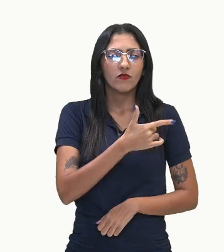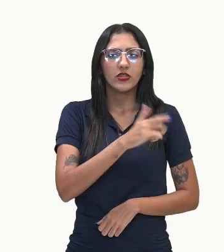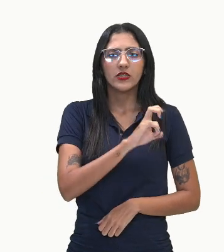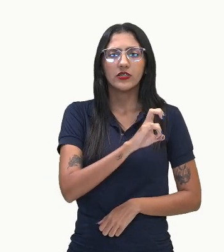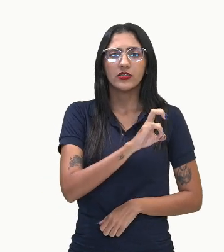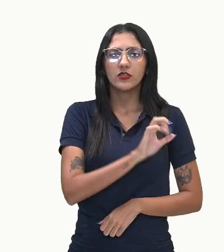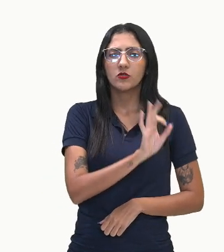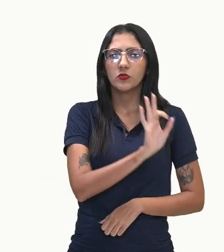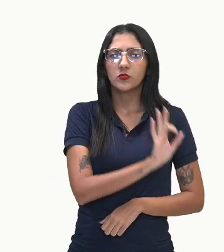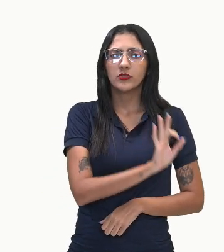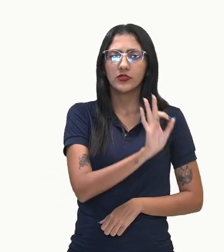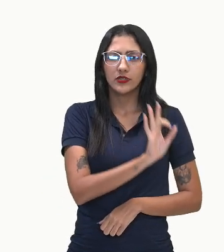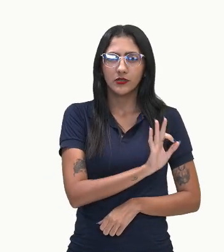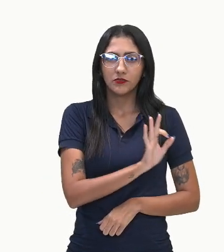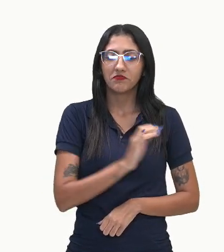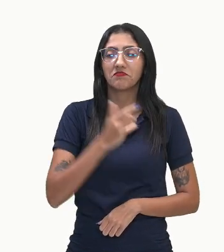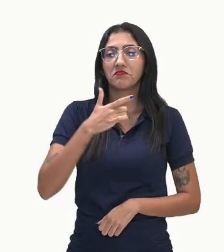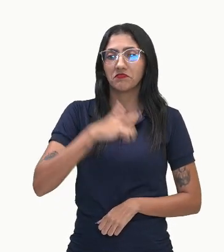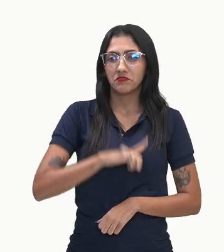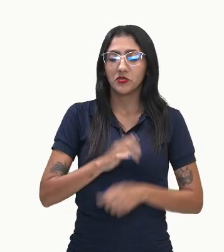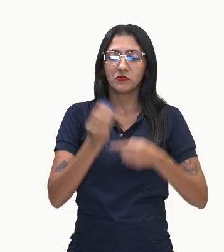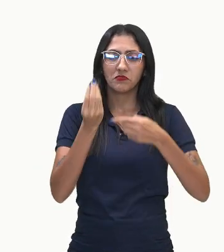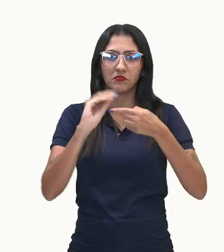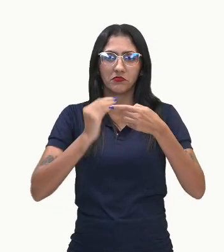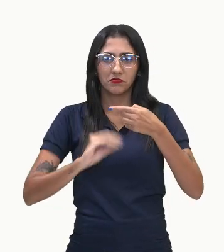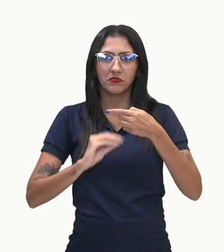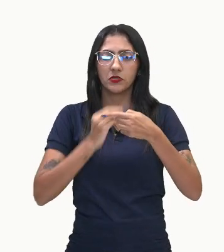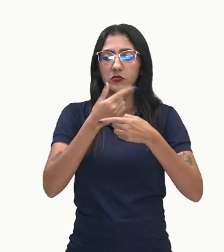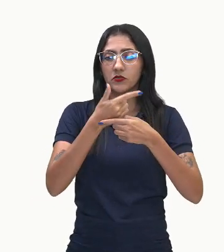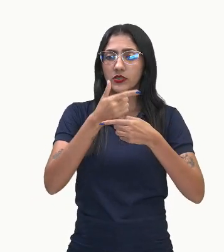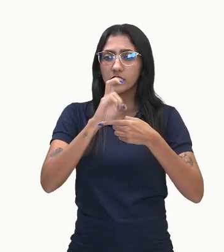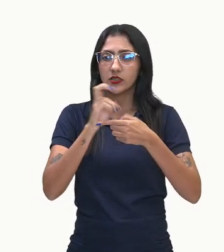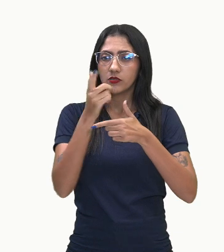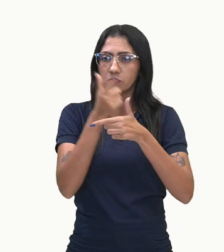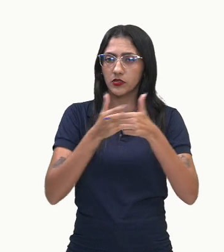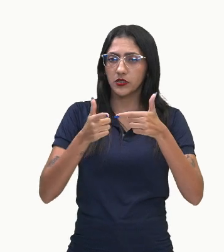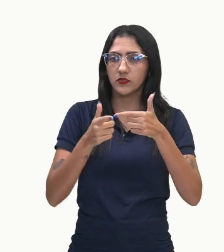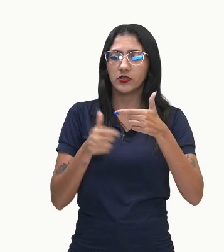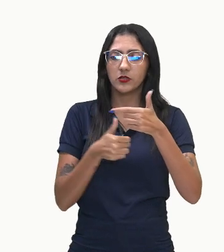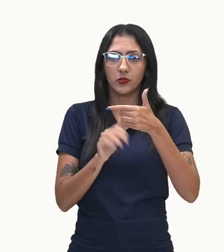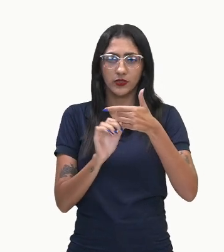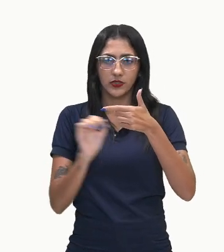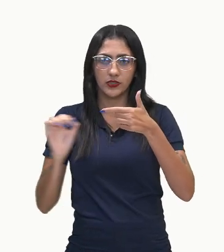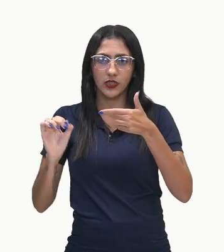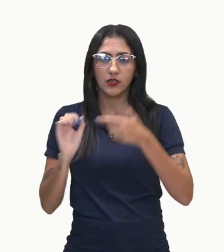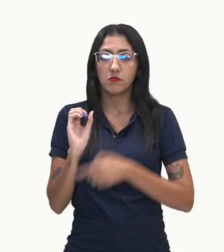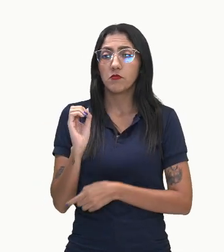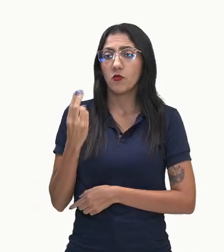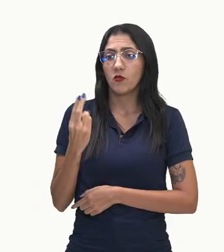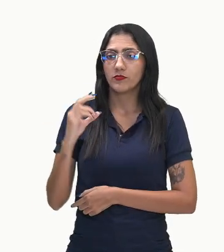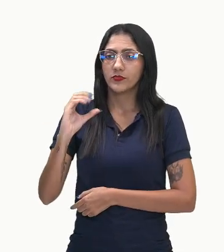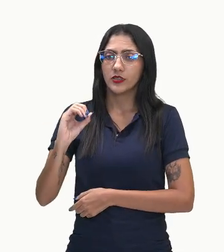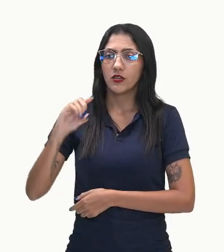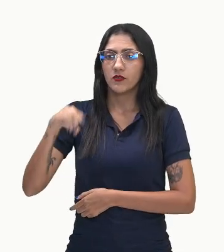25%, novamente, 25 dividido por 100 ou